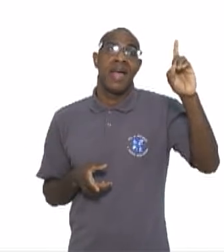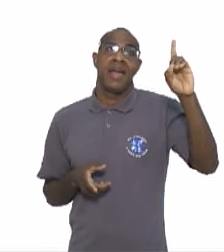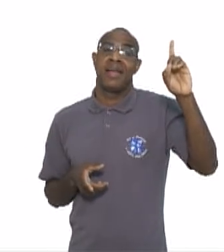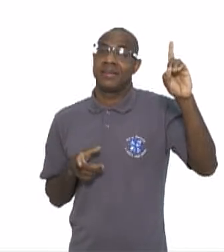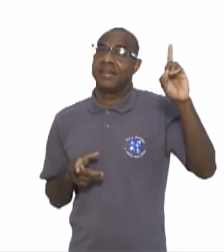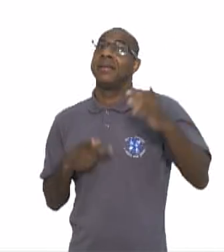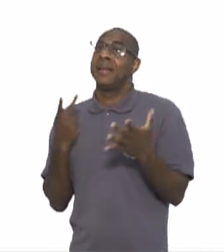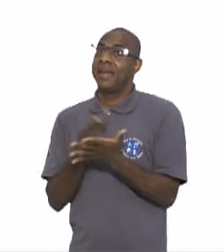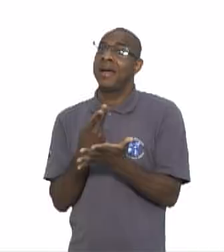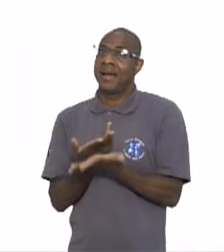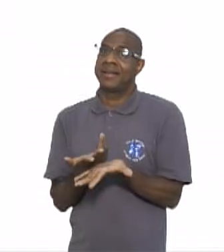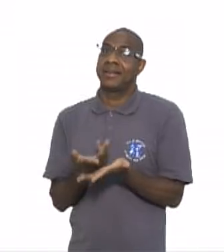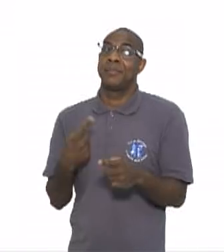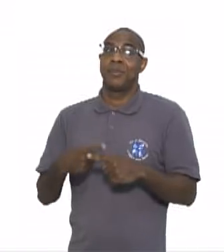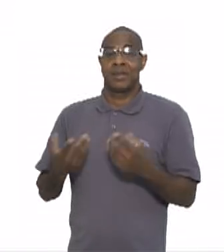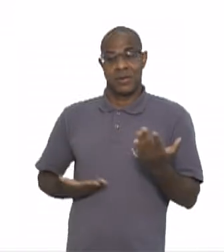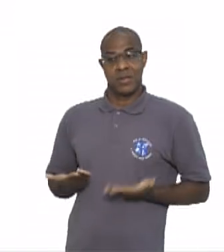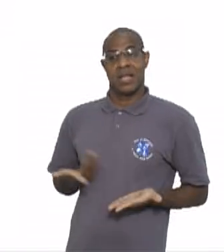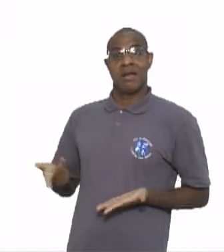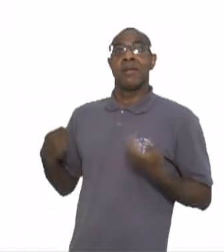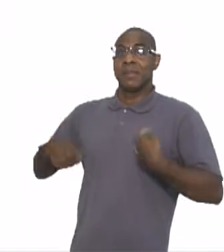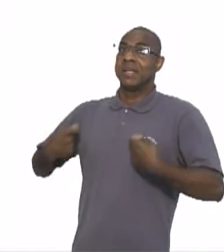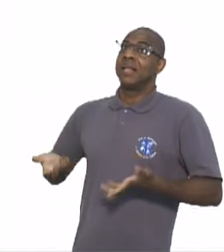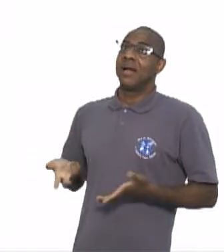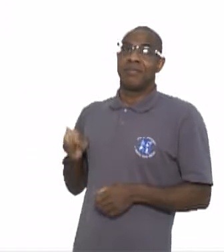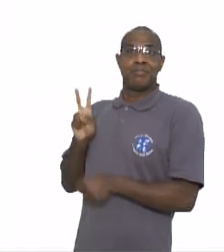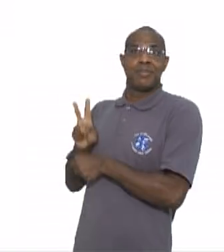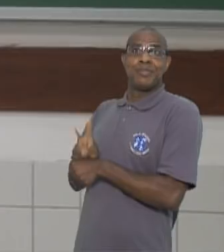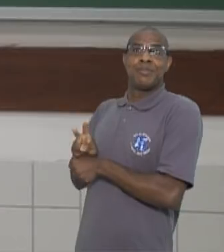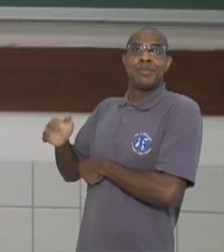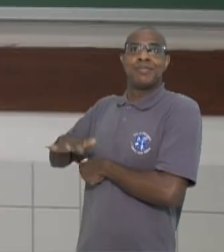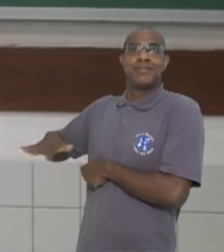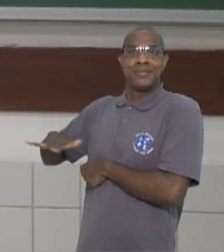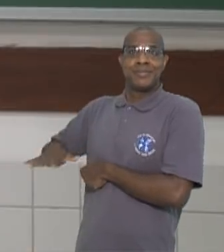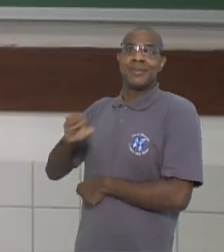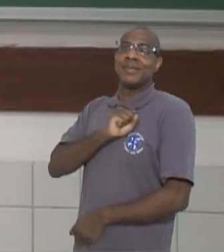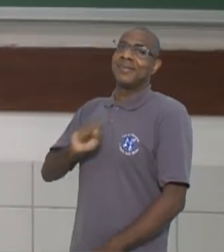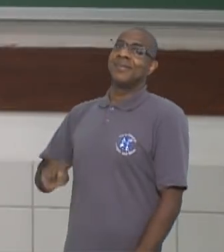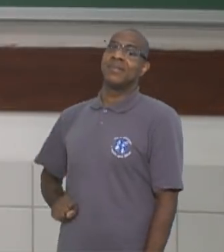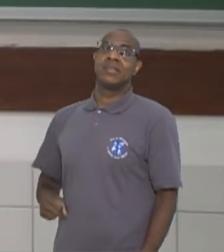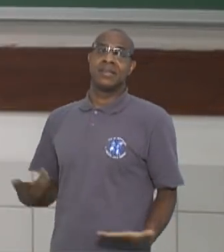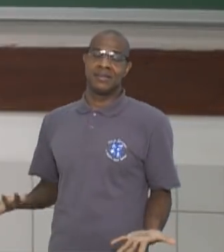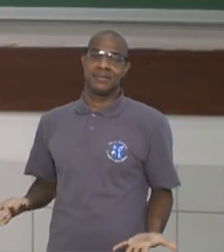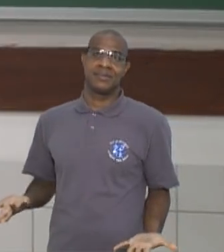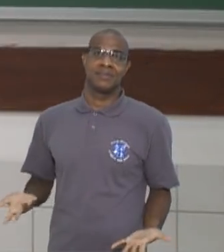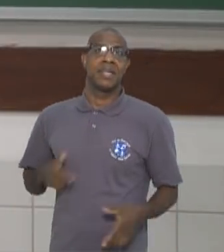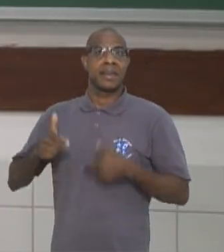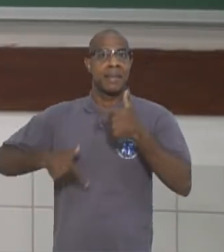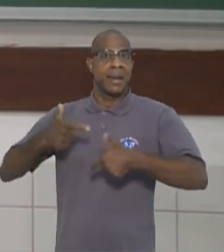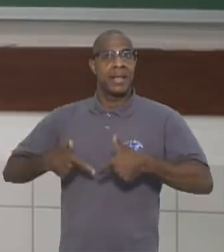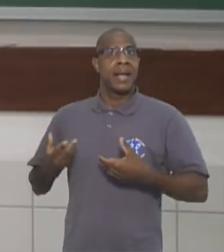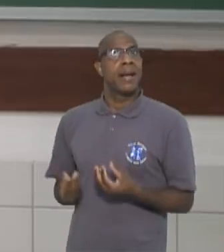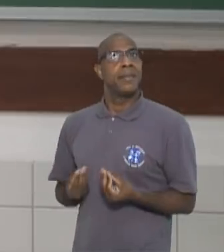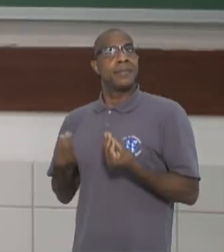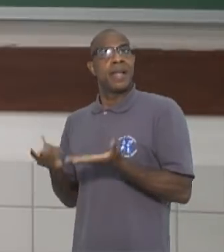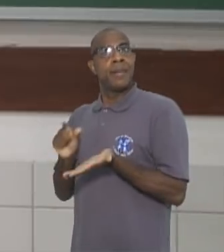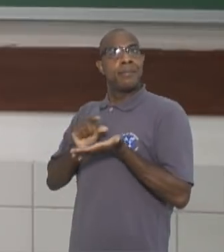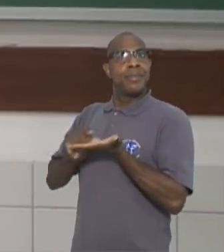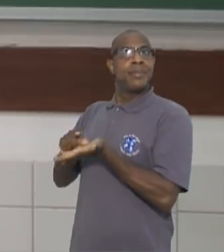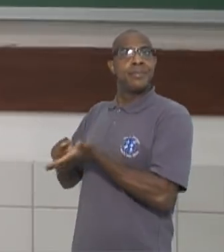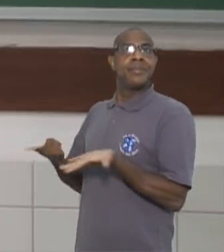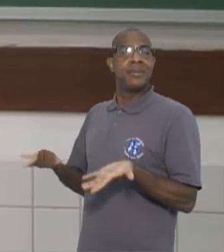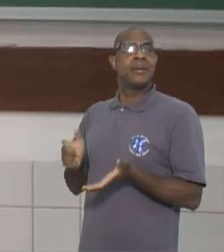várias obrigações, que tornavam, né, os camponeses extremamente desfavorecidos dentro desse sistema de sociedade.